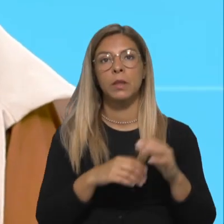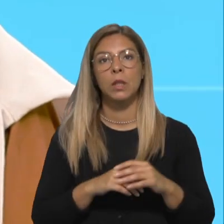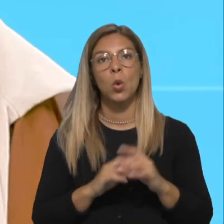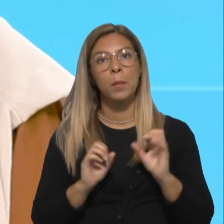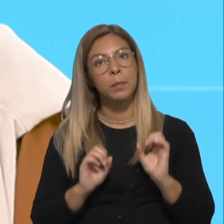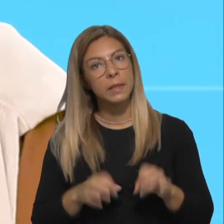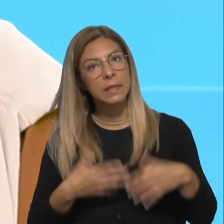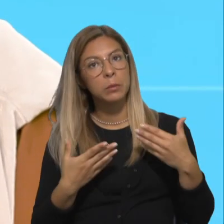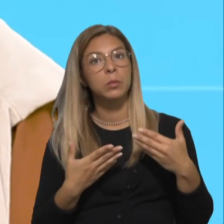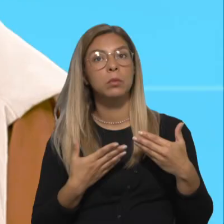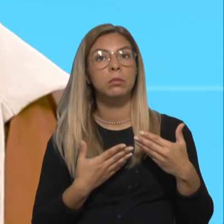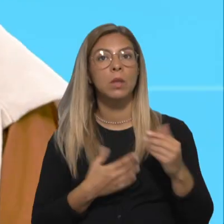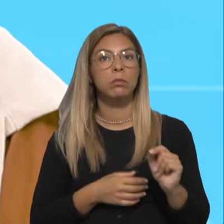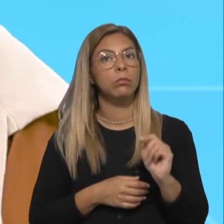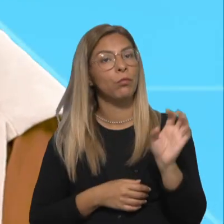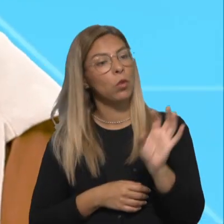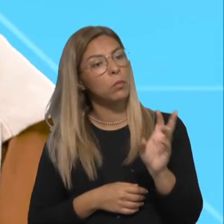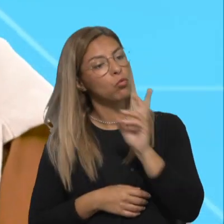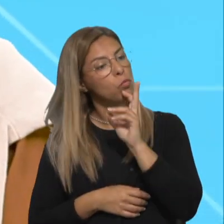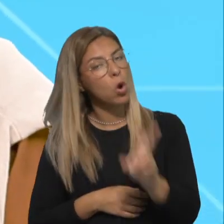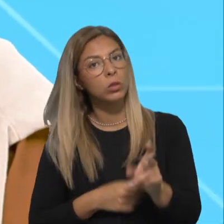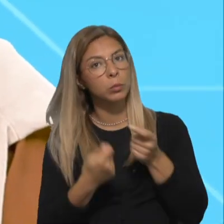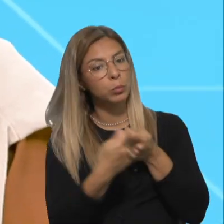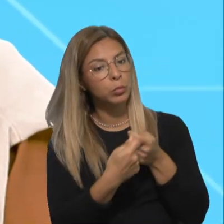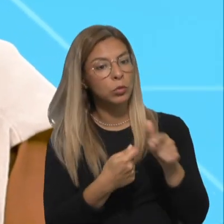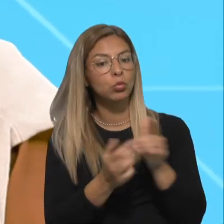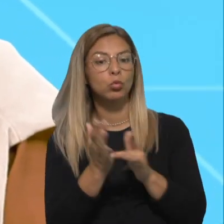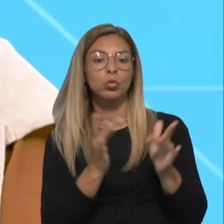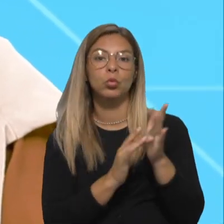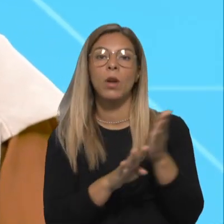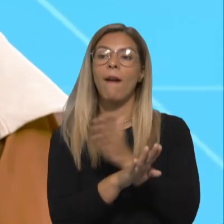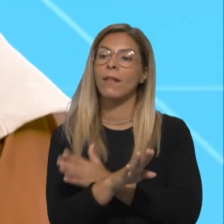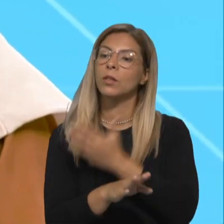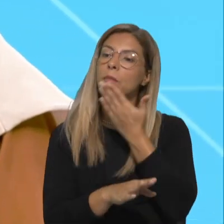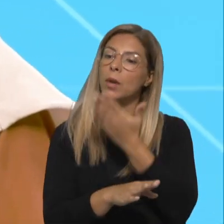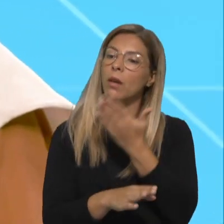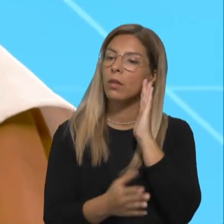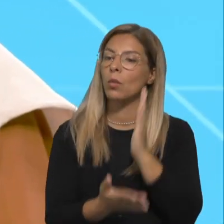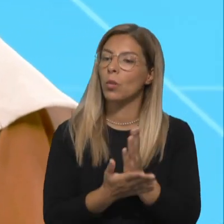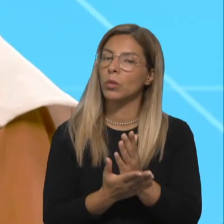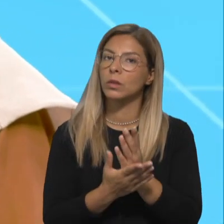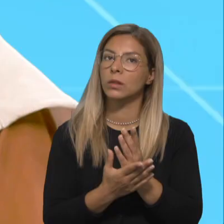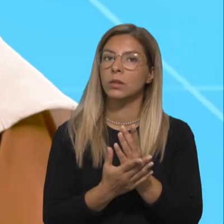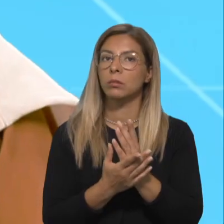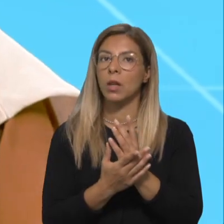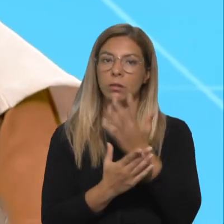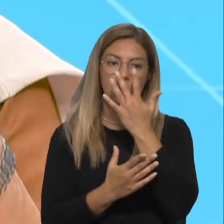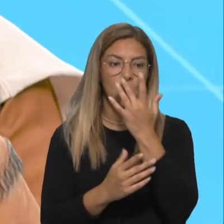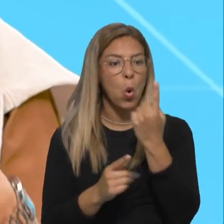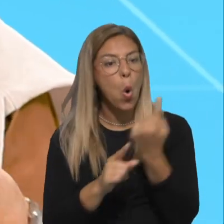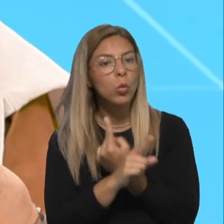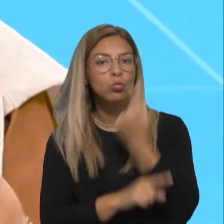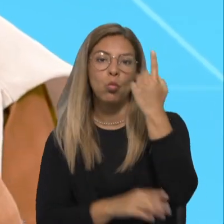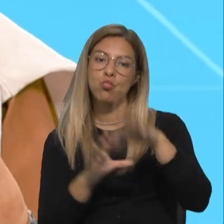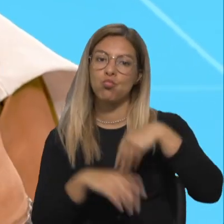iniciou-se como uma das respostas ao pedido que Jesus fez na última ceia ao Pai. Pai, que todos sejam uma coisa só. O